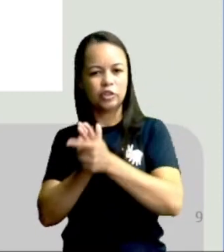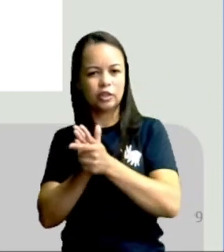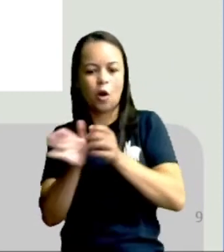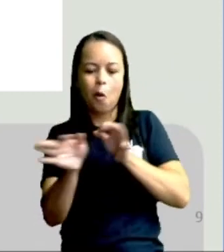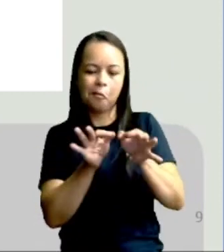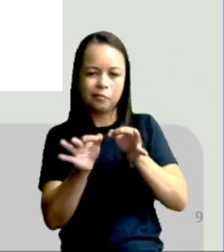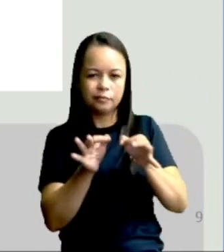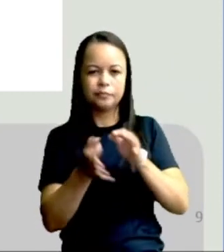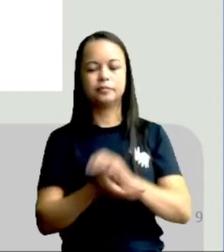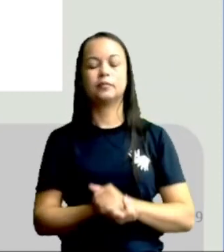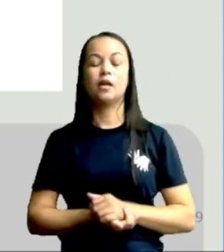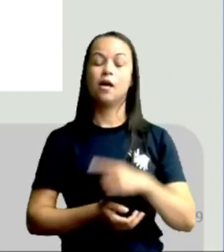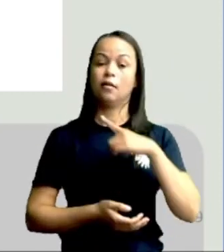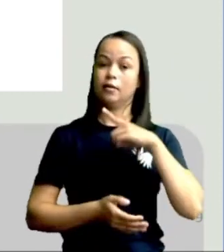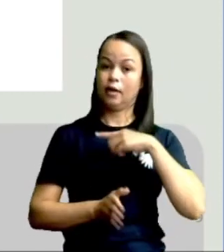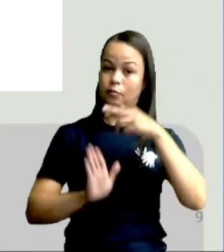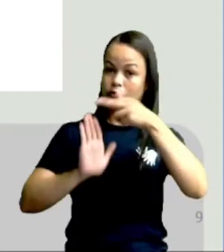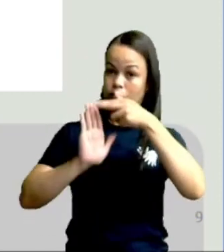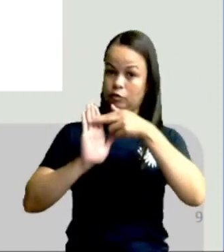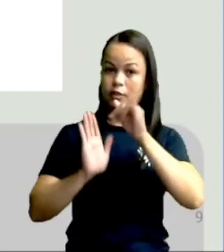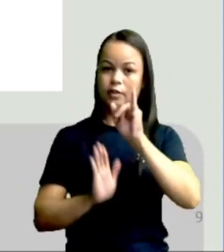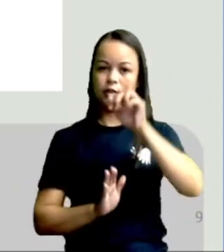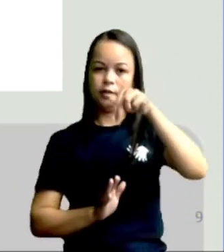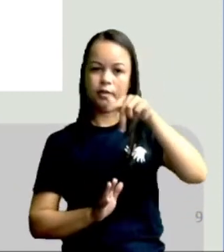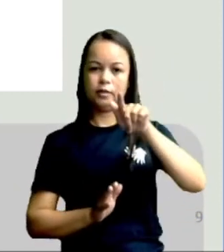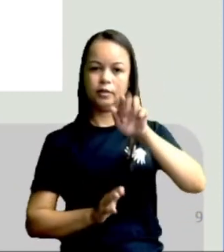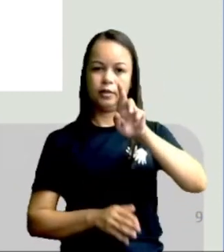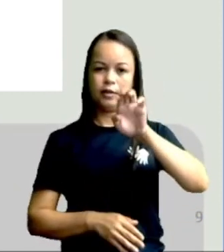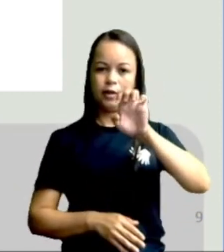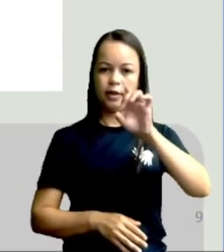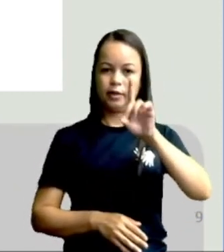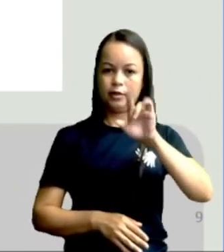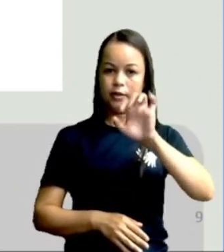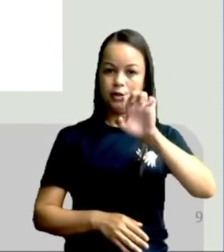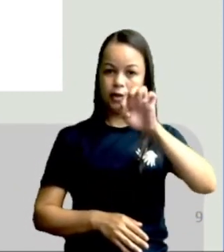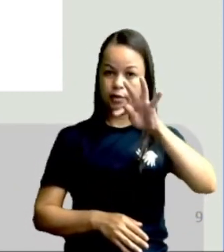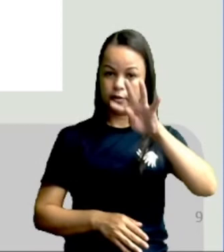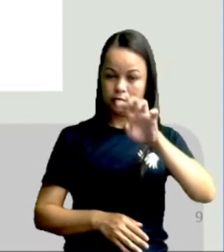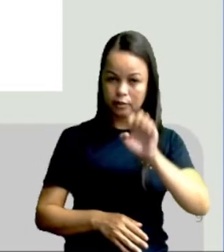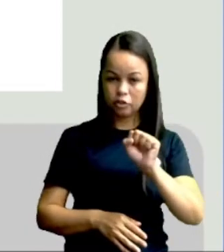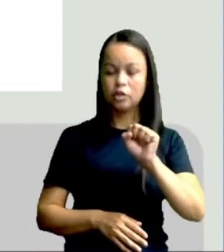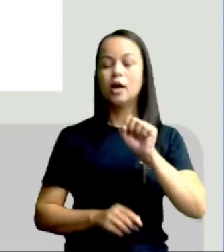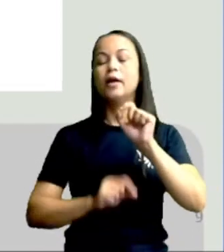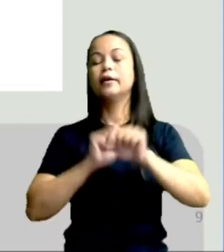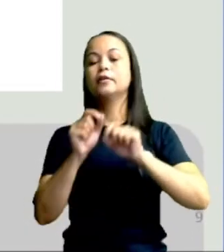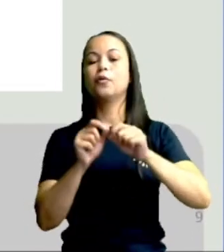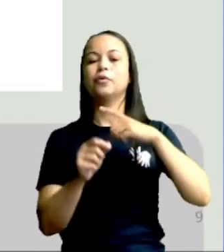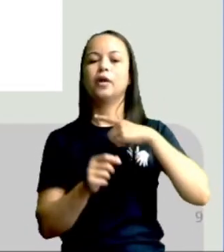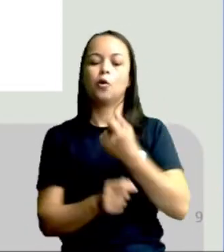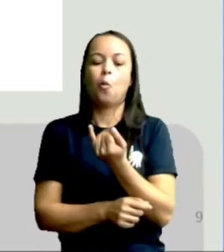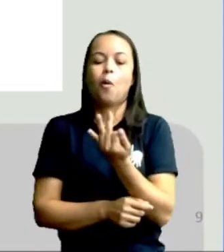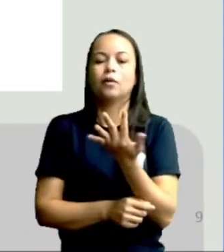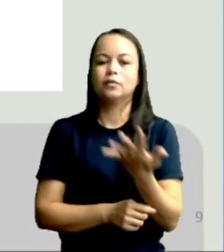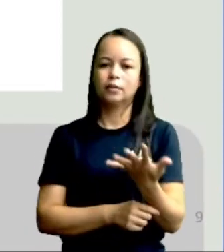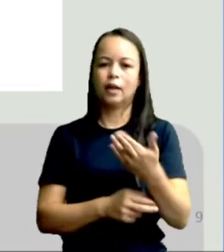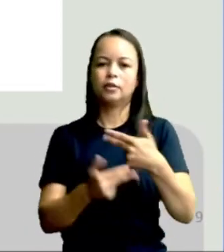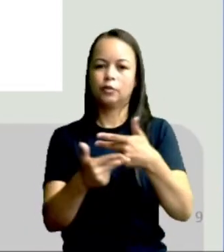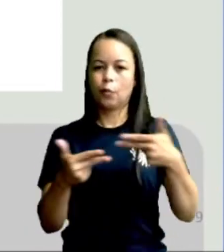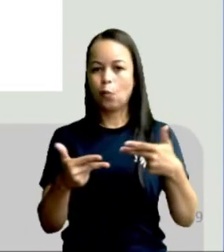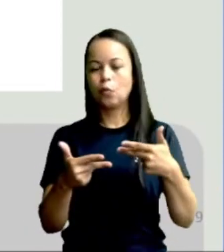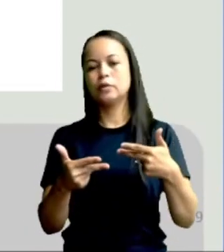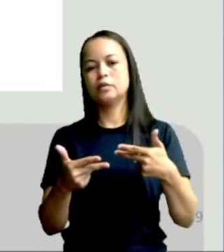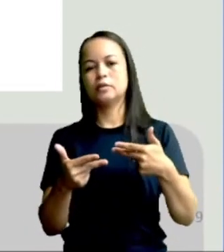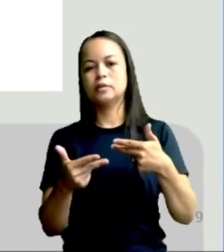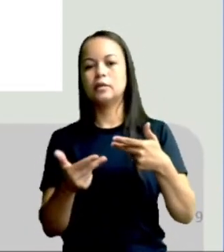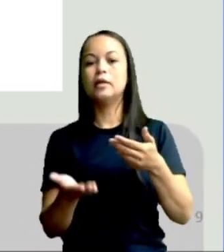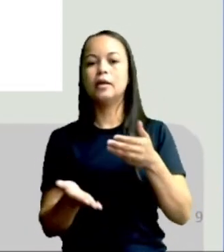os ingredientes. Nos ingredientes a gente tem quantidades e medidas,